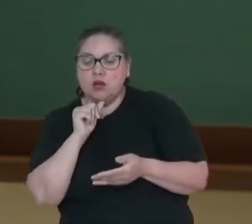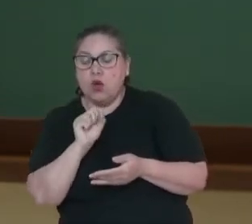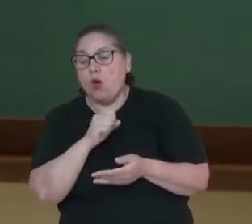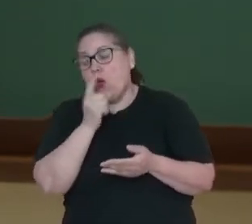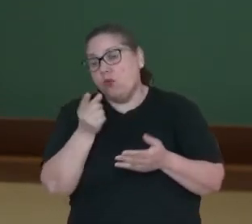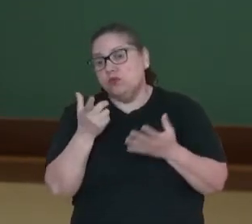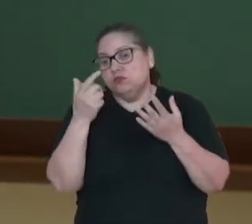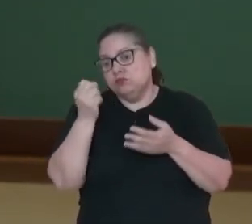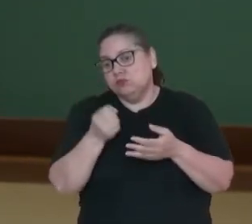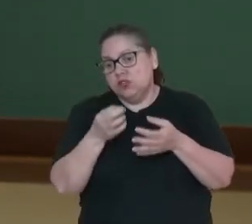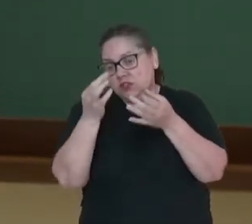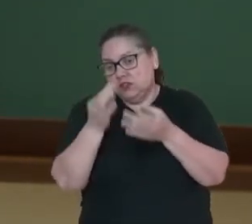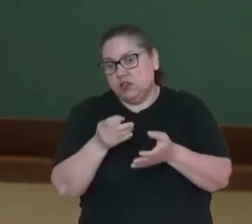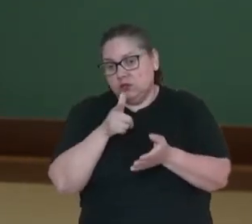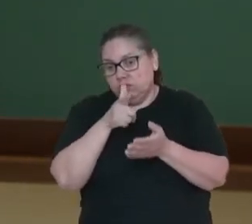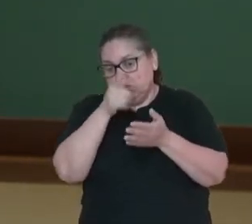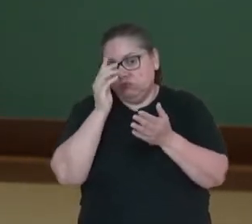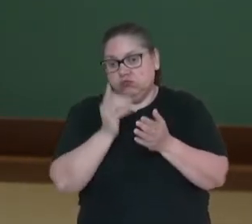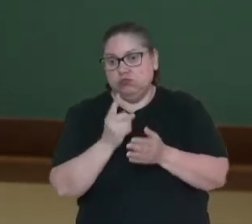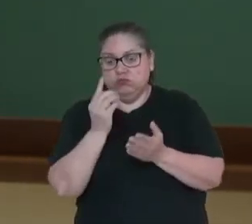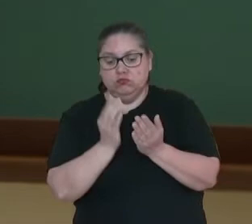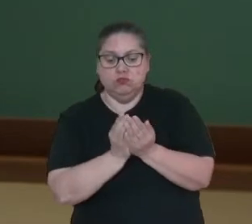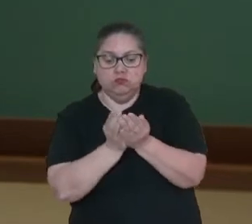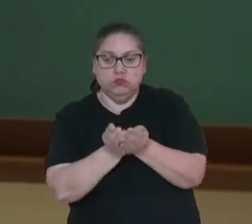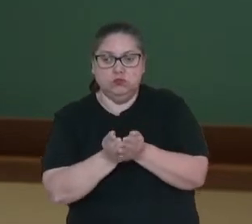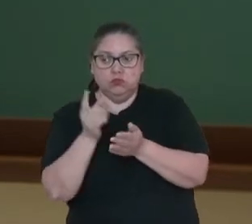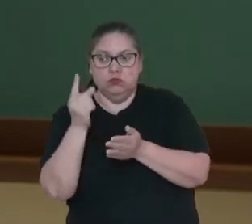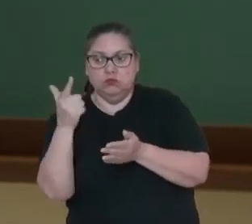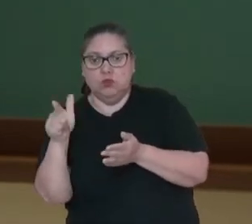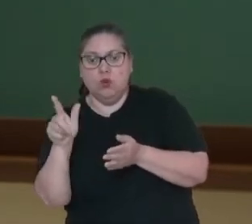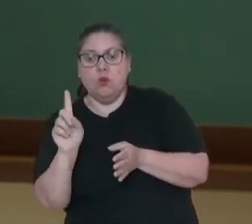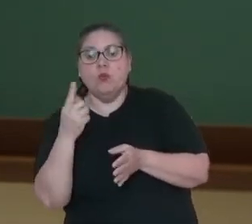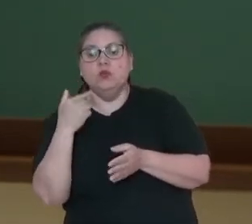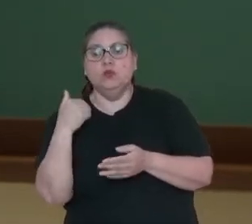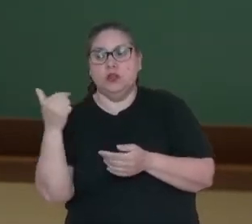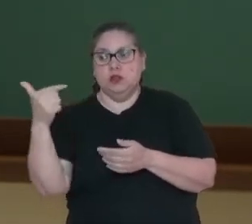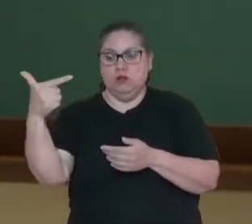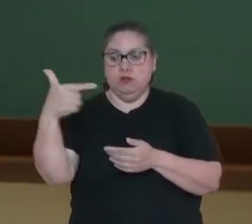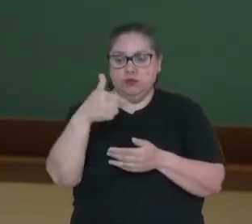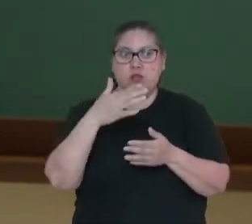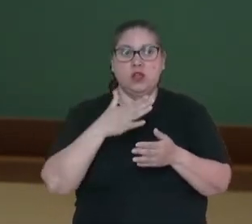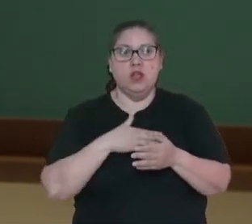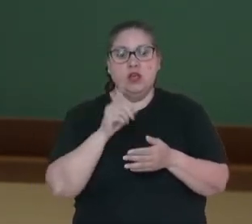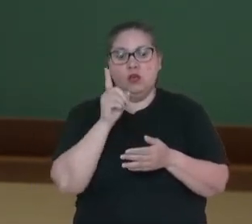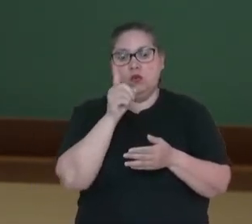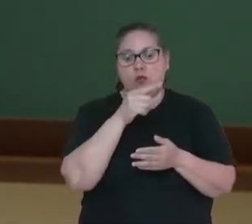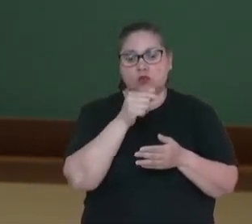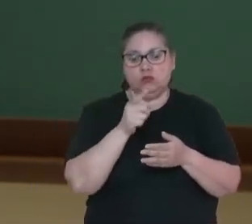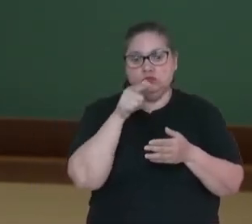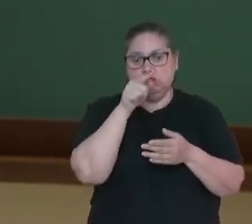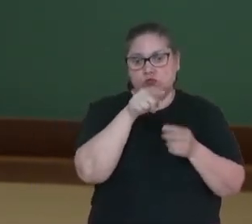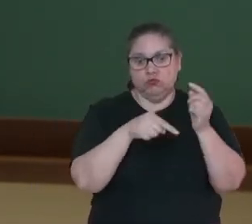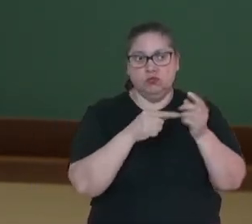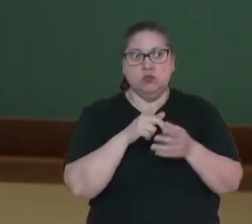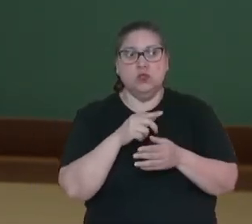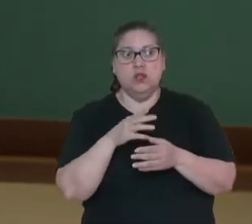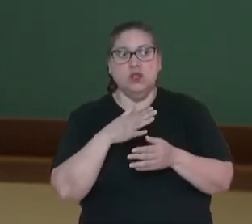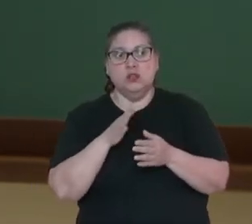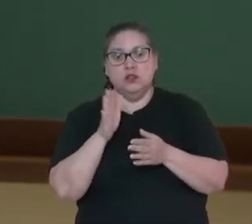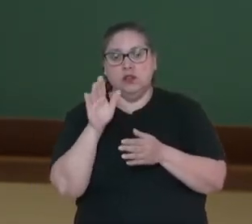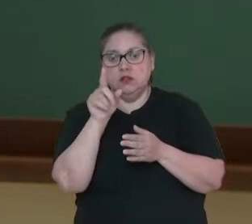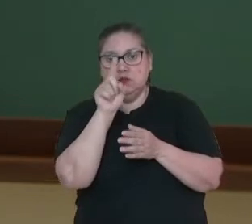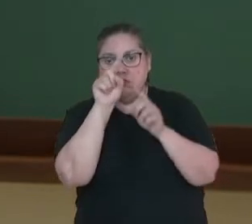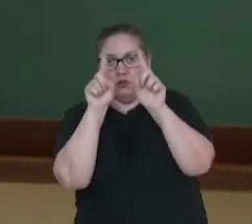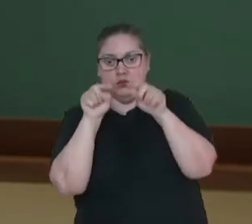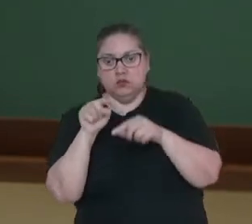se aquele tiro acertou um dos navios dele. Quando ele atira em mim, eu marco os tiros que ele dá naquele